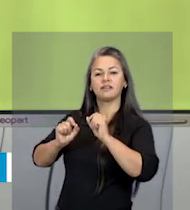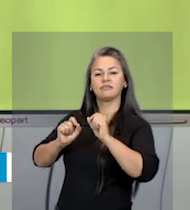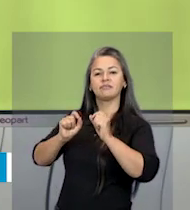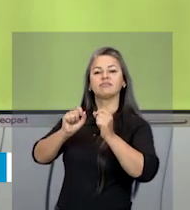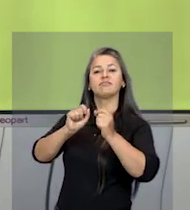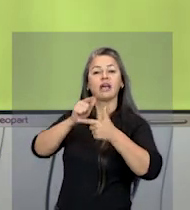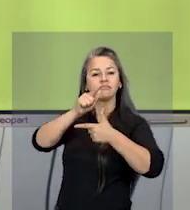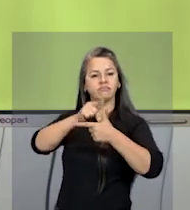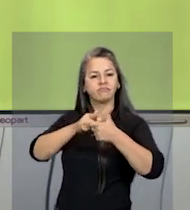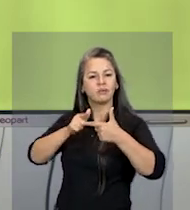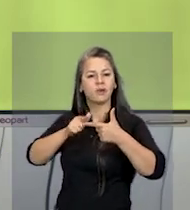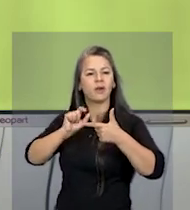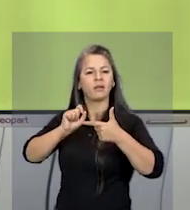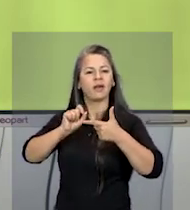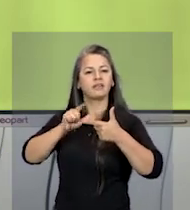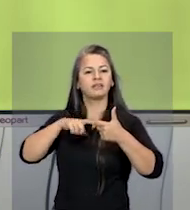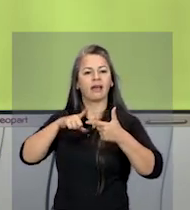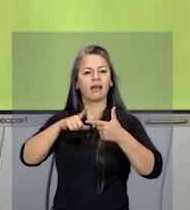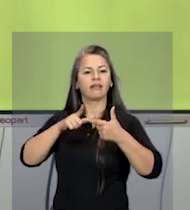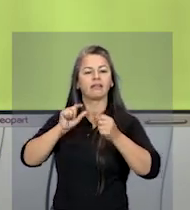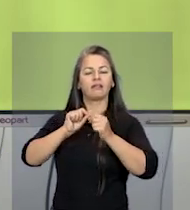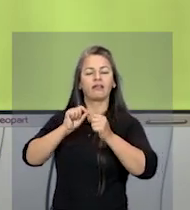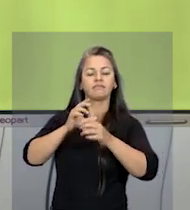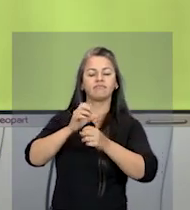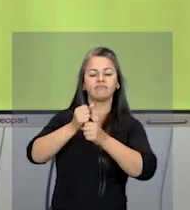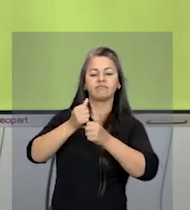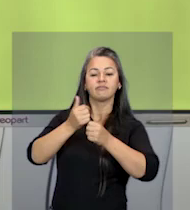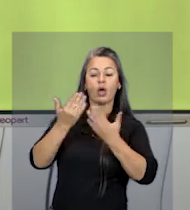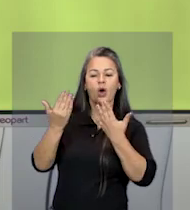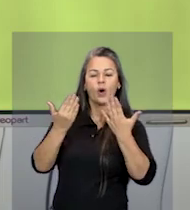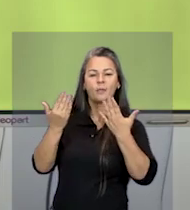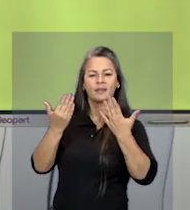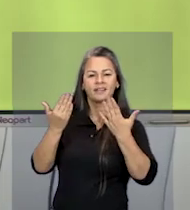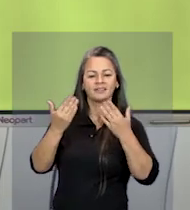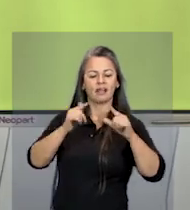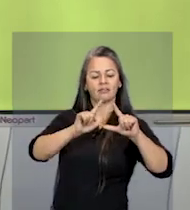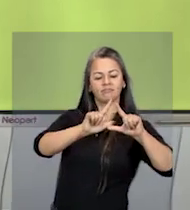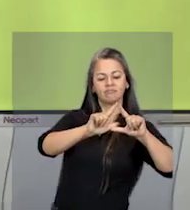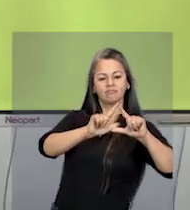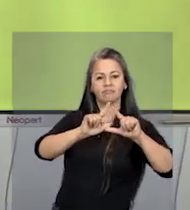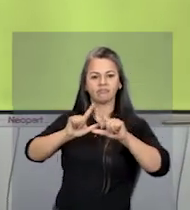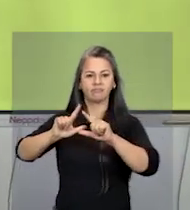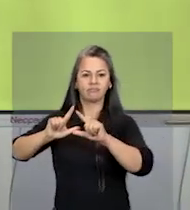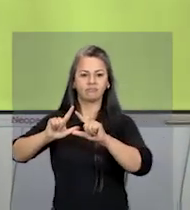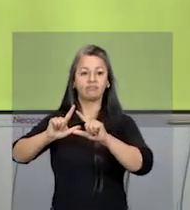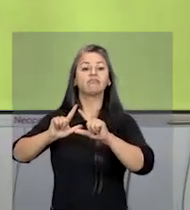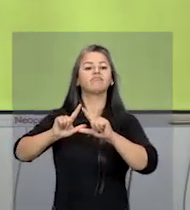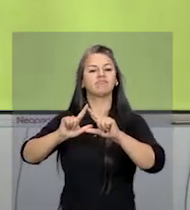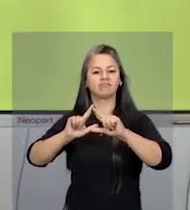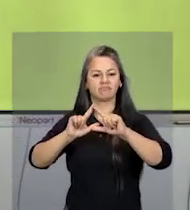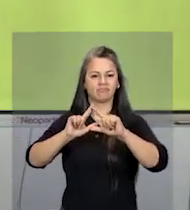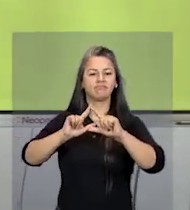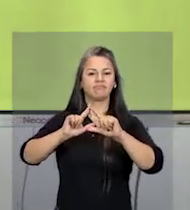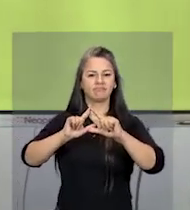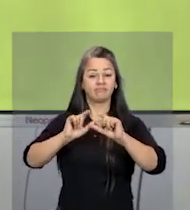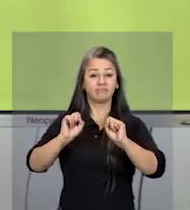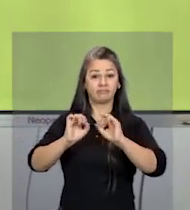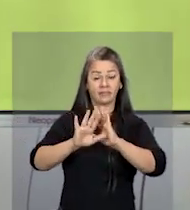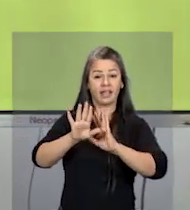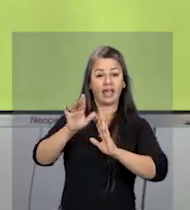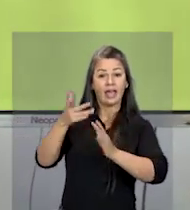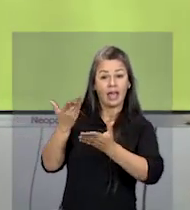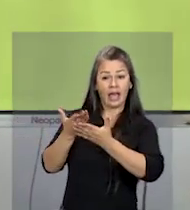resolver problemas que envolvam semelhança de triângulos. Lembrando que essa é uma aula que está dando continuidade à aula da semana